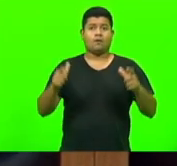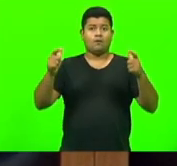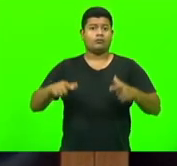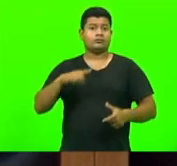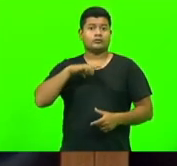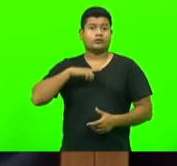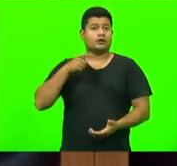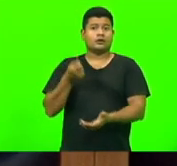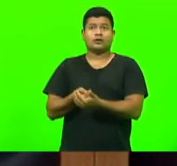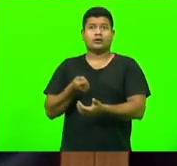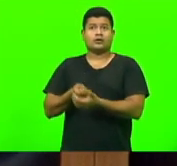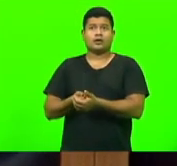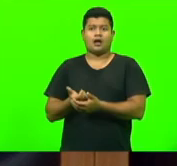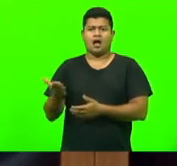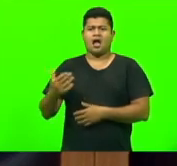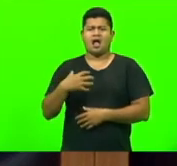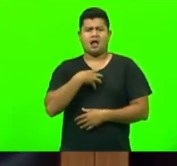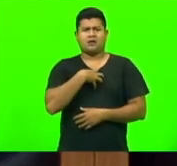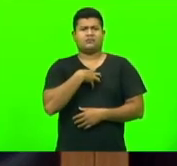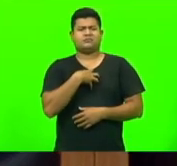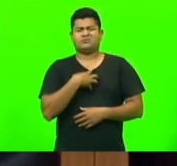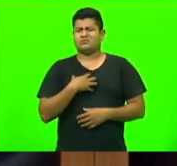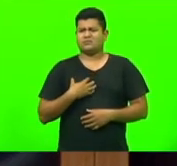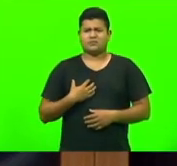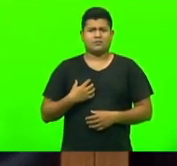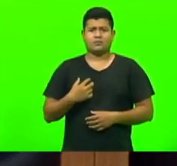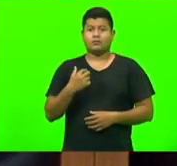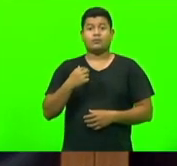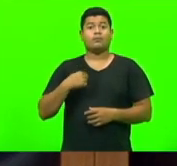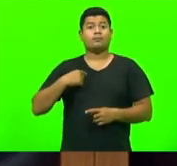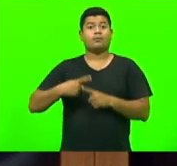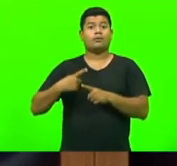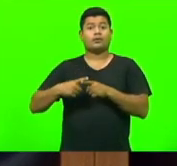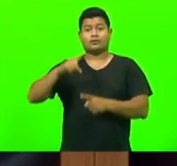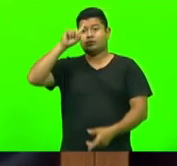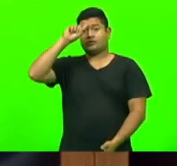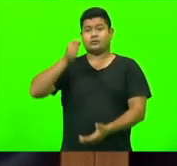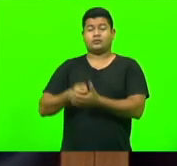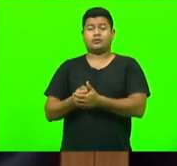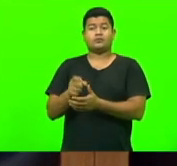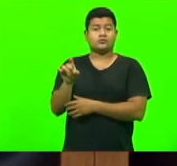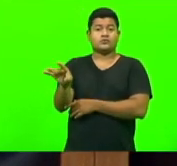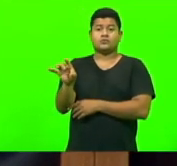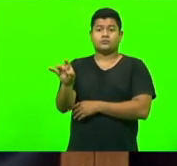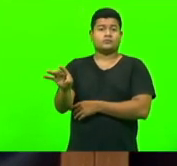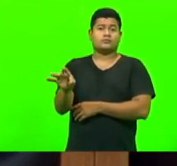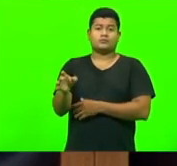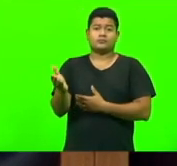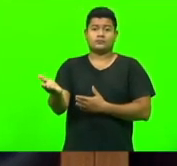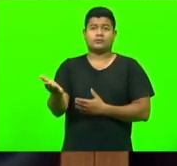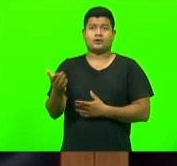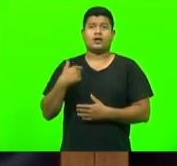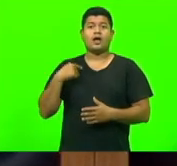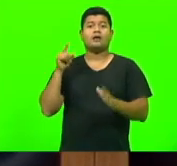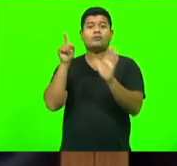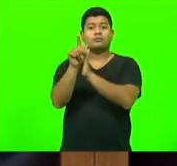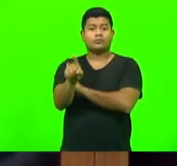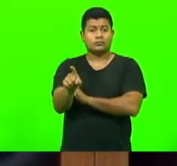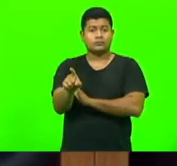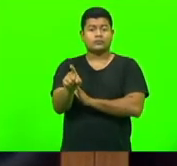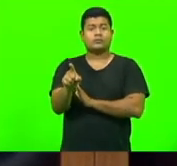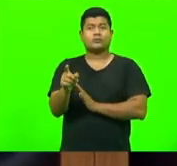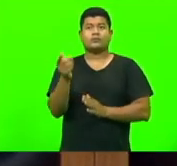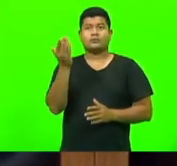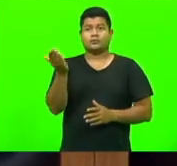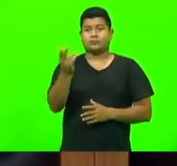e não vai poder achar ruim, porque a decisão foi sua de não tomar a vacina. Aí eu questiono também. A